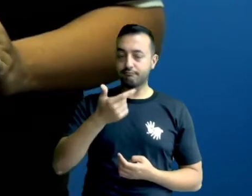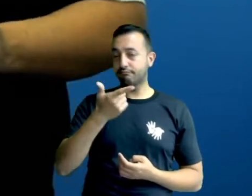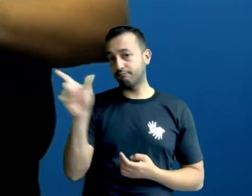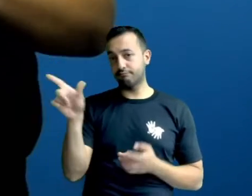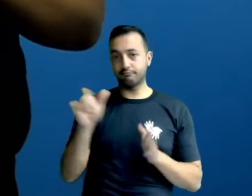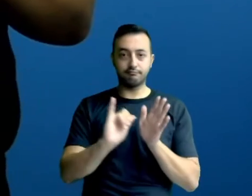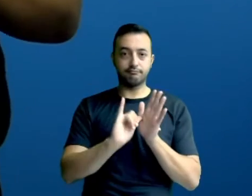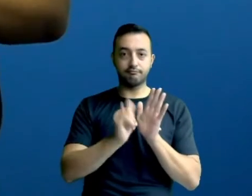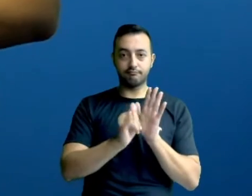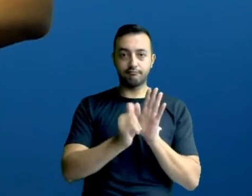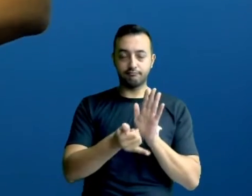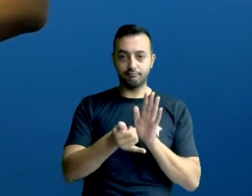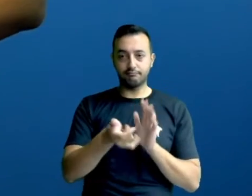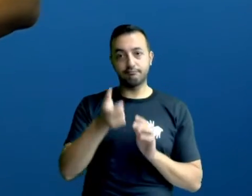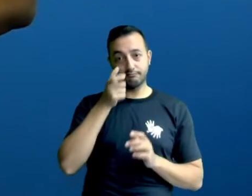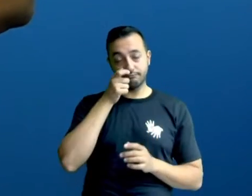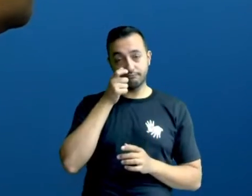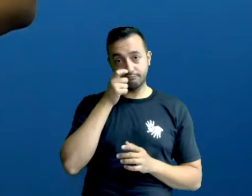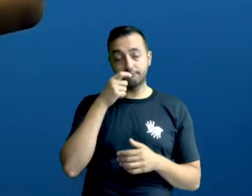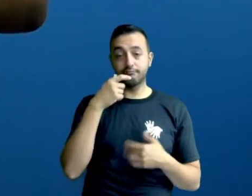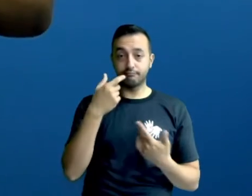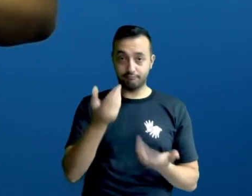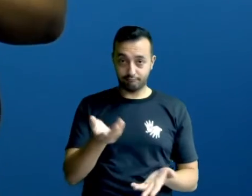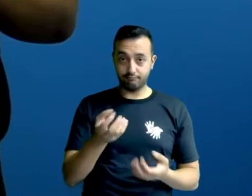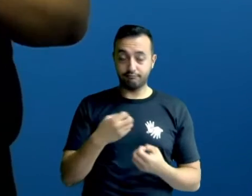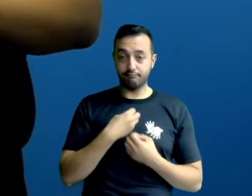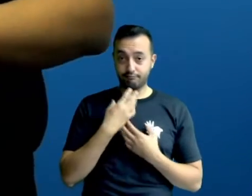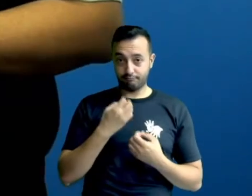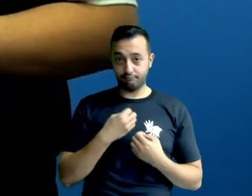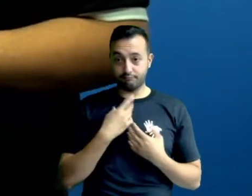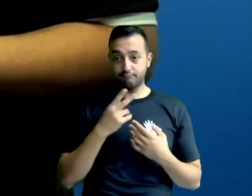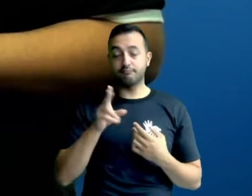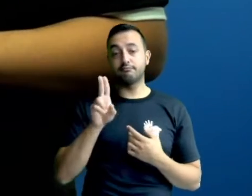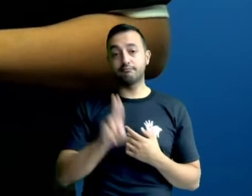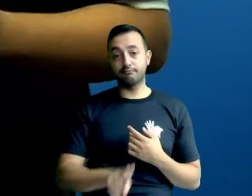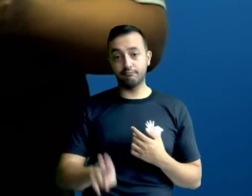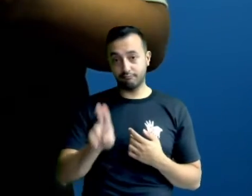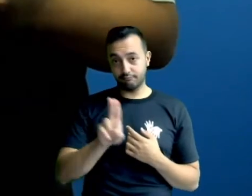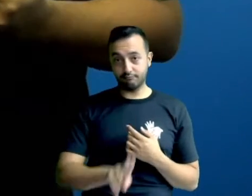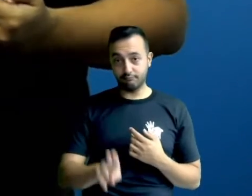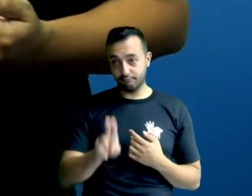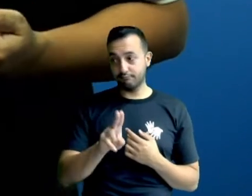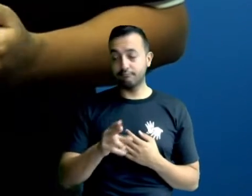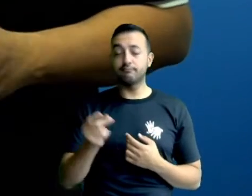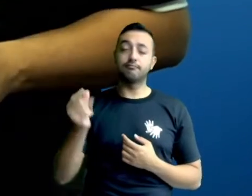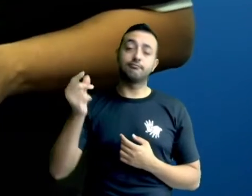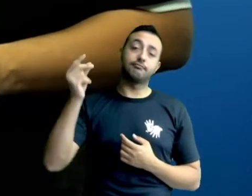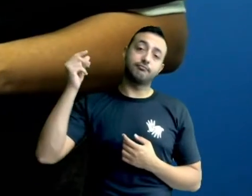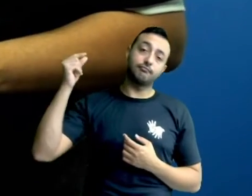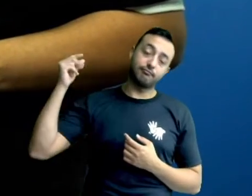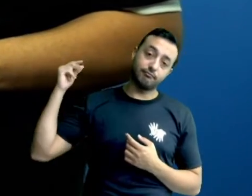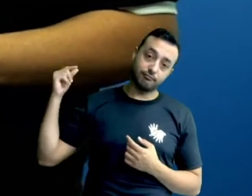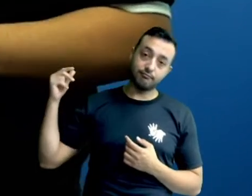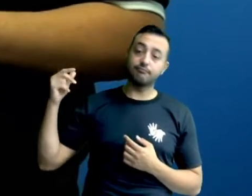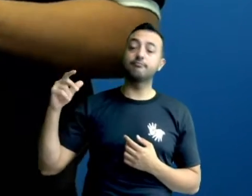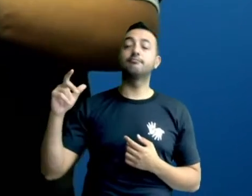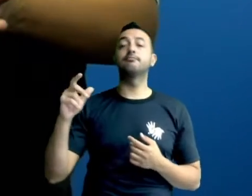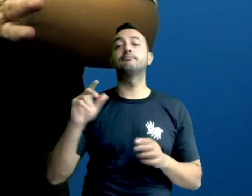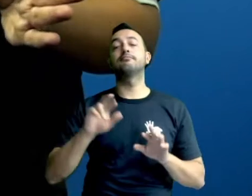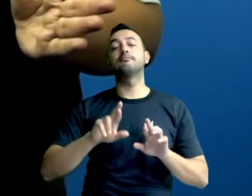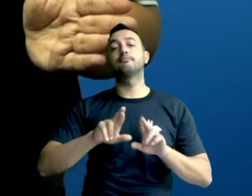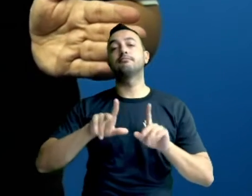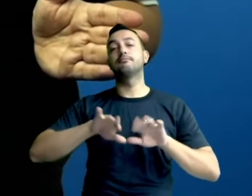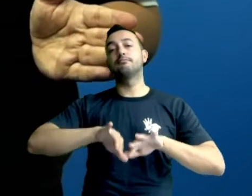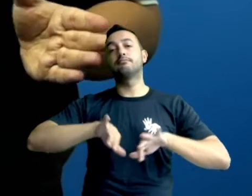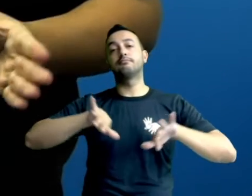que interessante. Esses poemas épicos, eles eram muito utilizados na antiguidade, onde ele